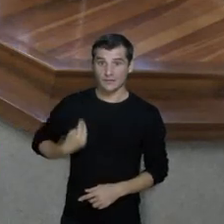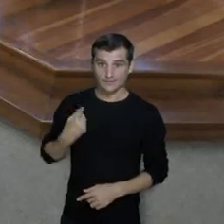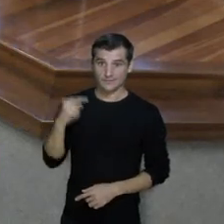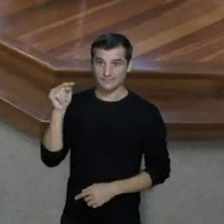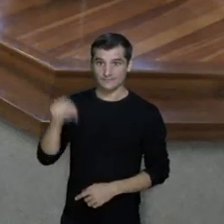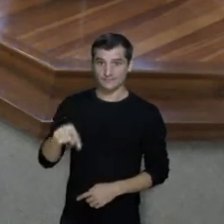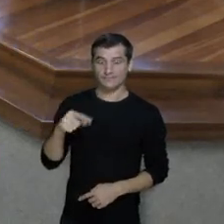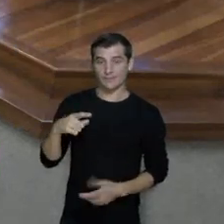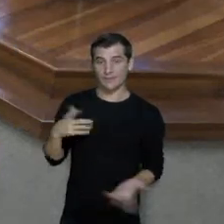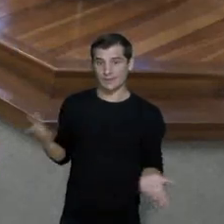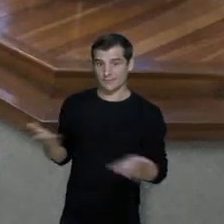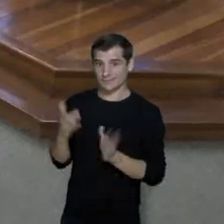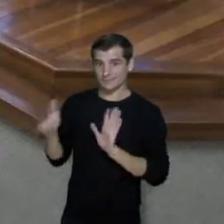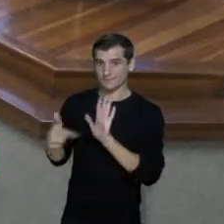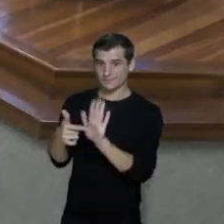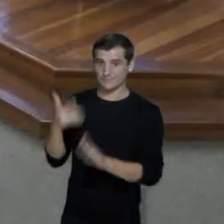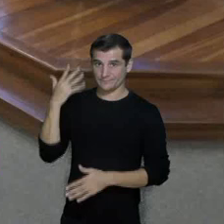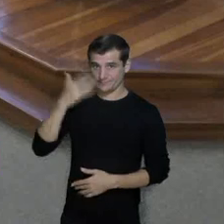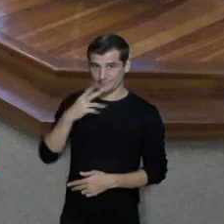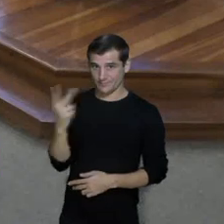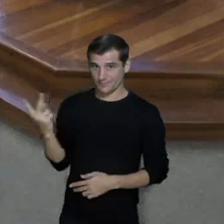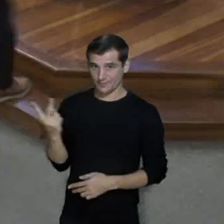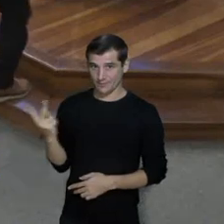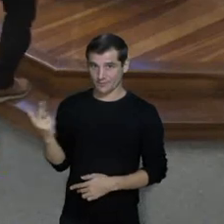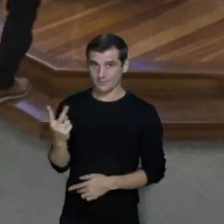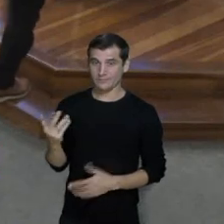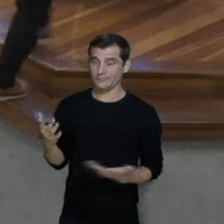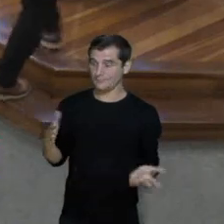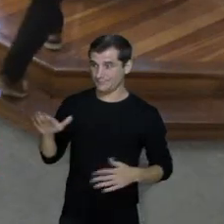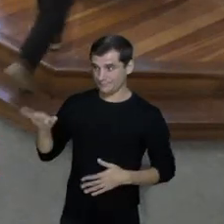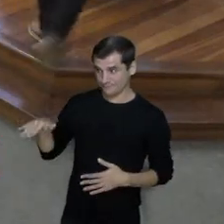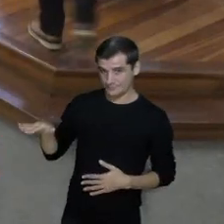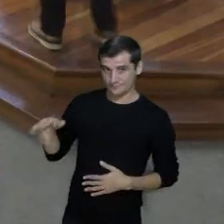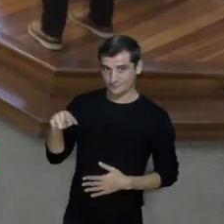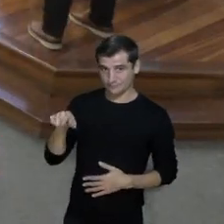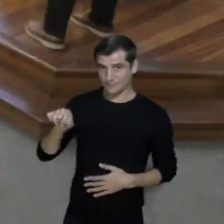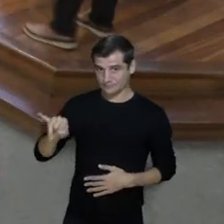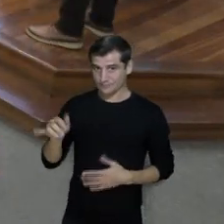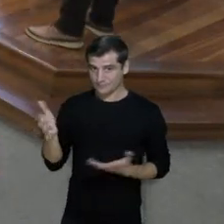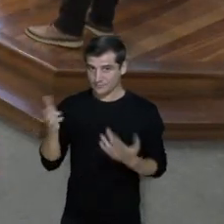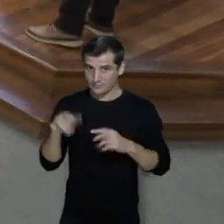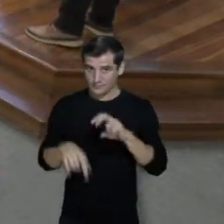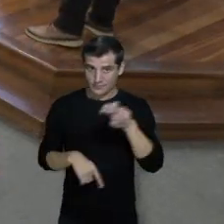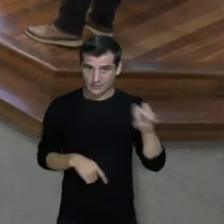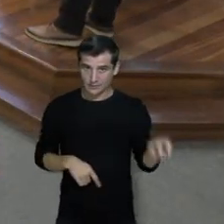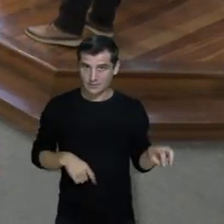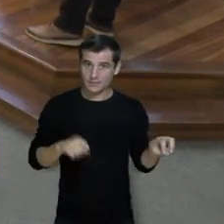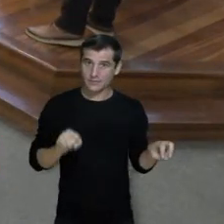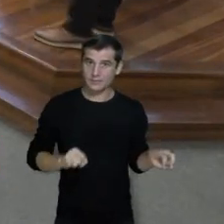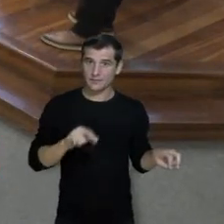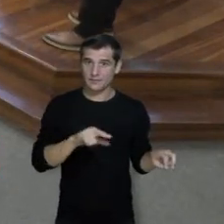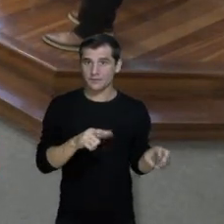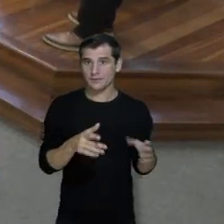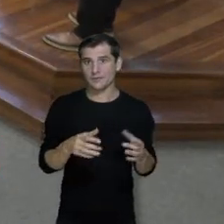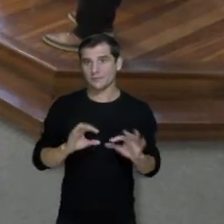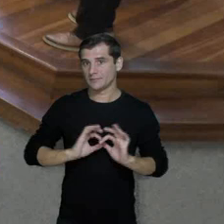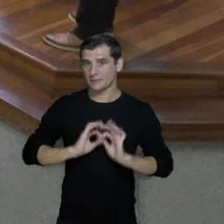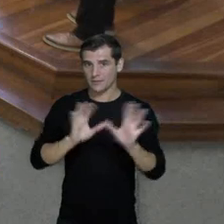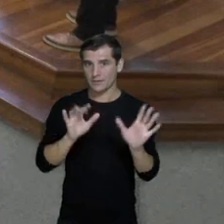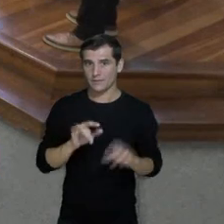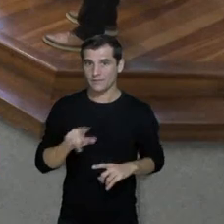o da assim ó de repente se quiser sentar aqui Luciano fica à vontade a eu vou roubar esse copo deágua vou deixar